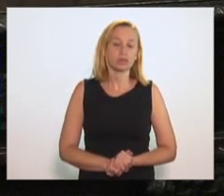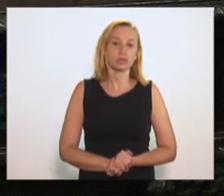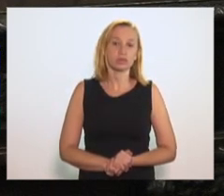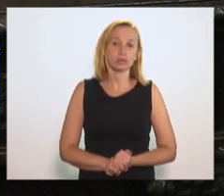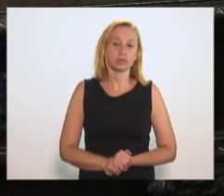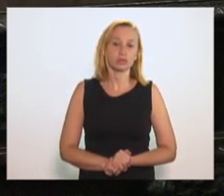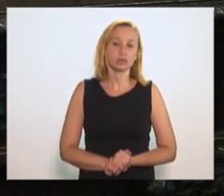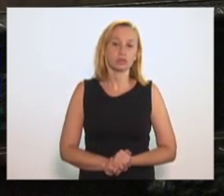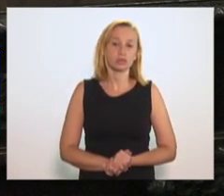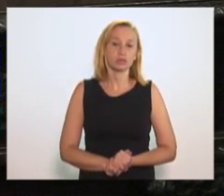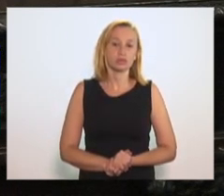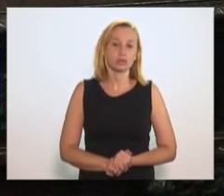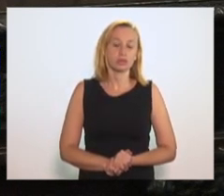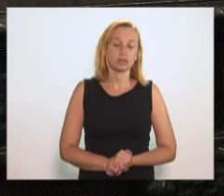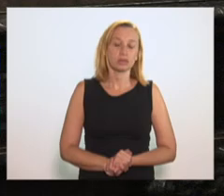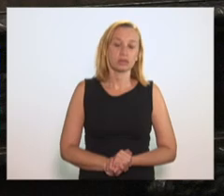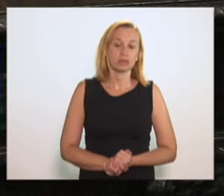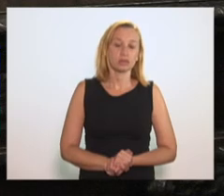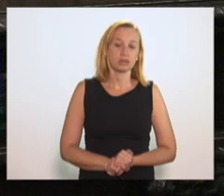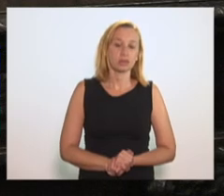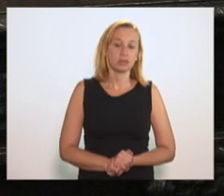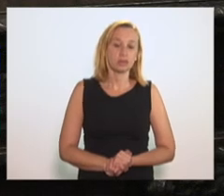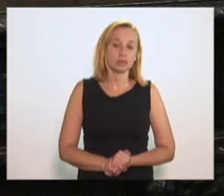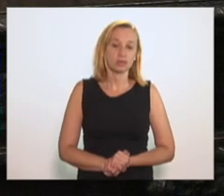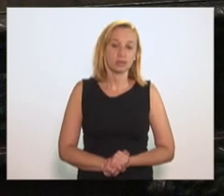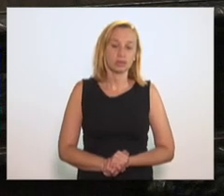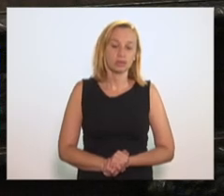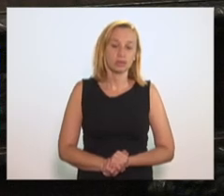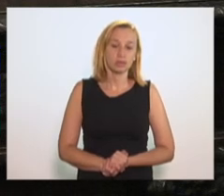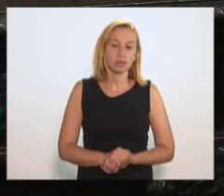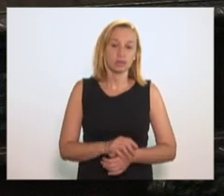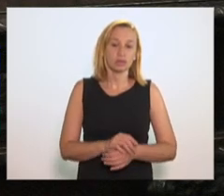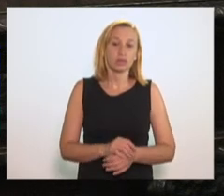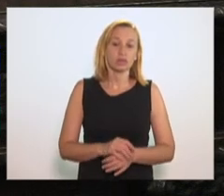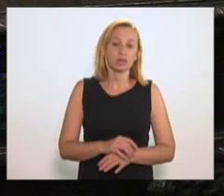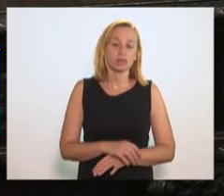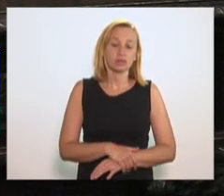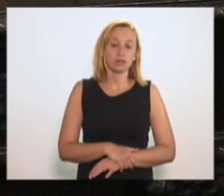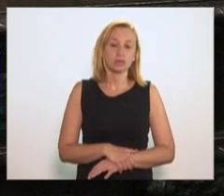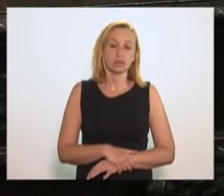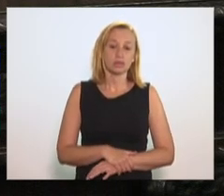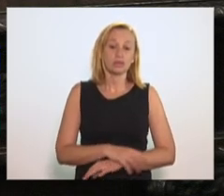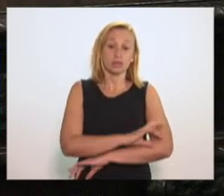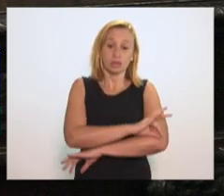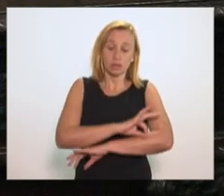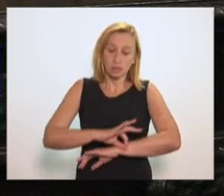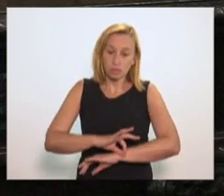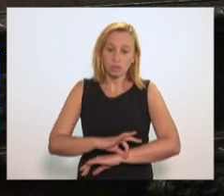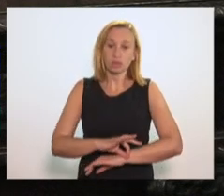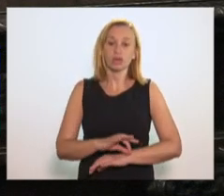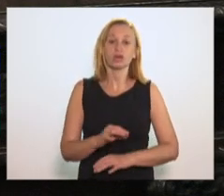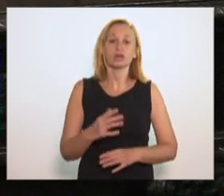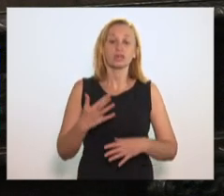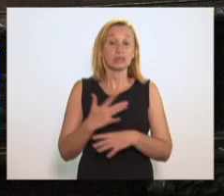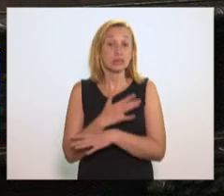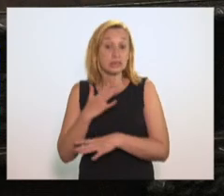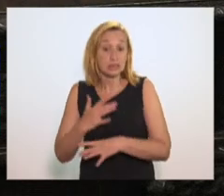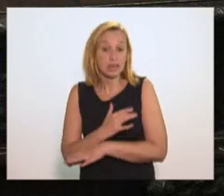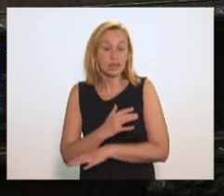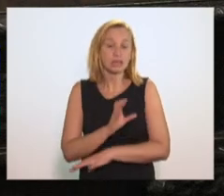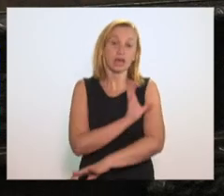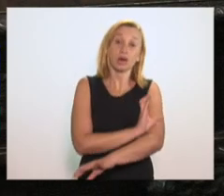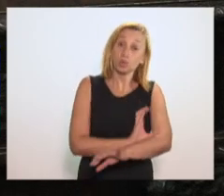sintetiza a arquitetura com o urbanismo a